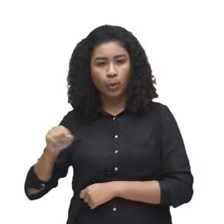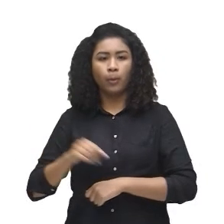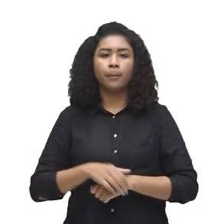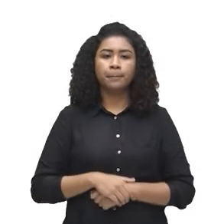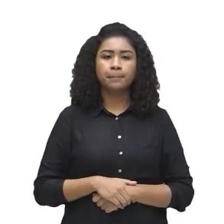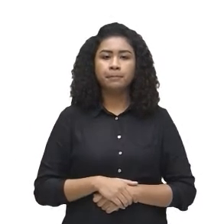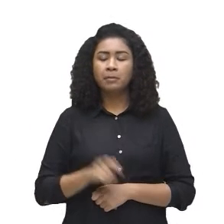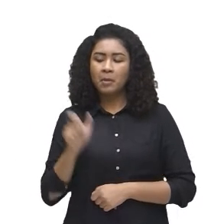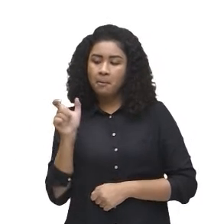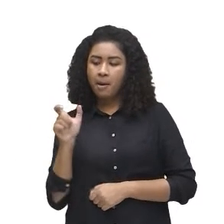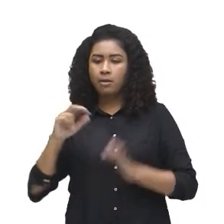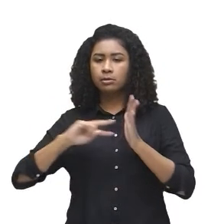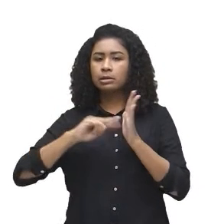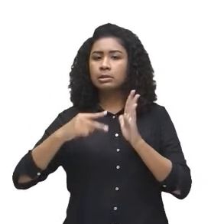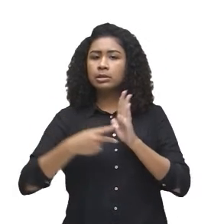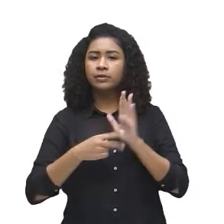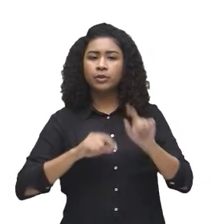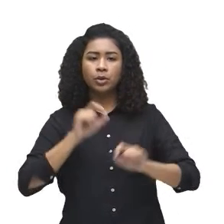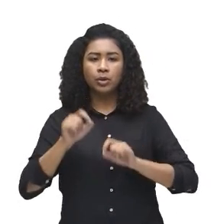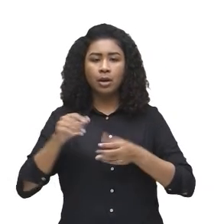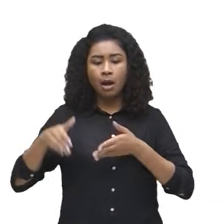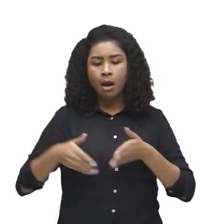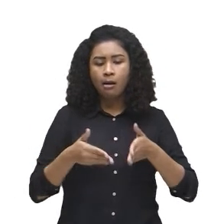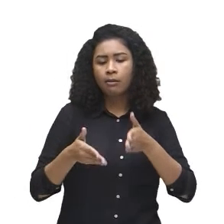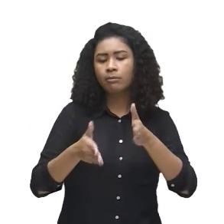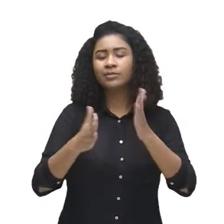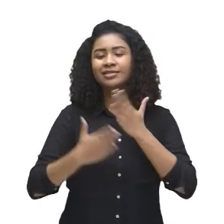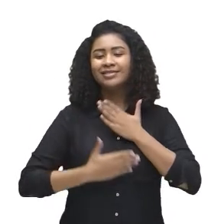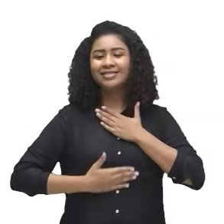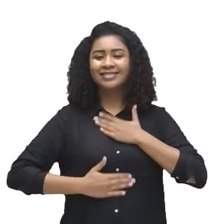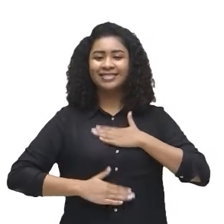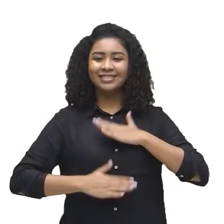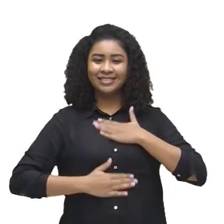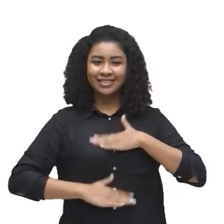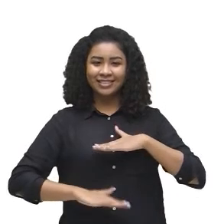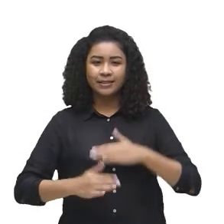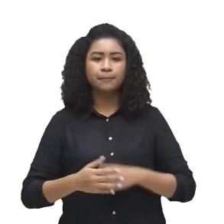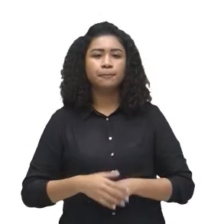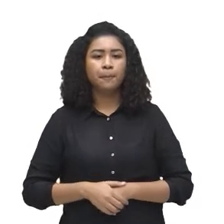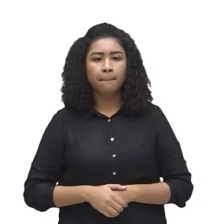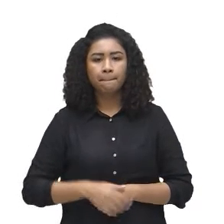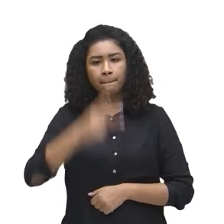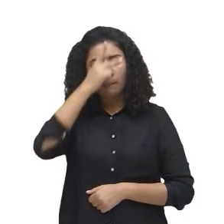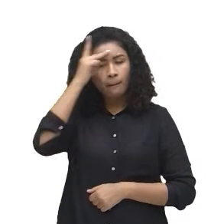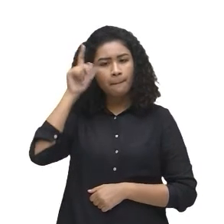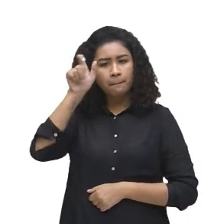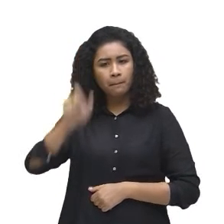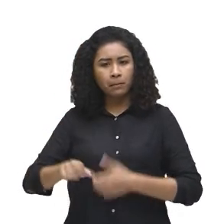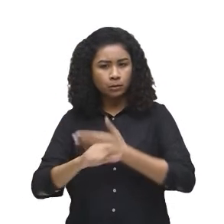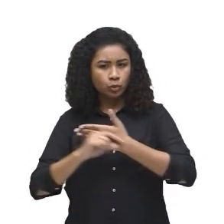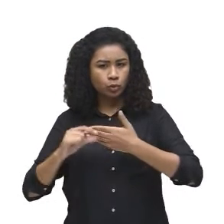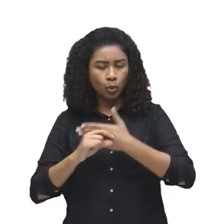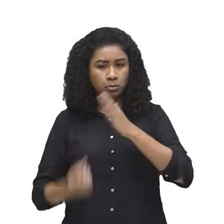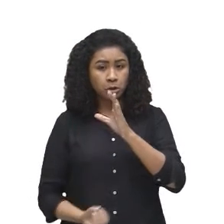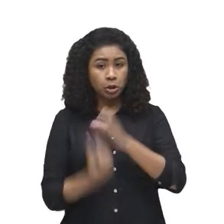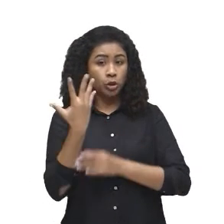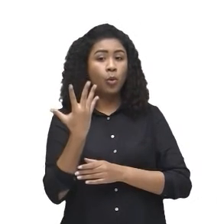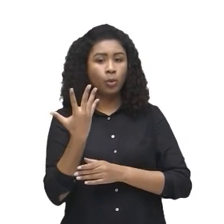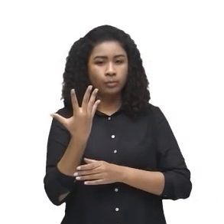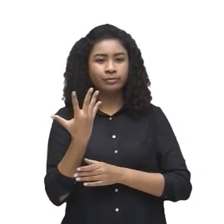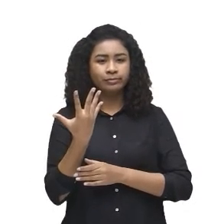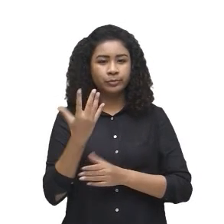Judo, caminho suave. O fundador dele foi Jigoro Kano. Consiste em técnicas de arremesso, projeção